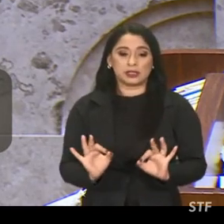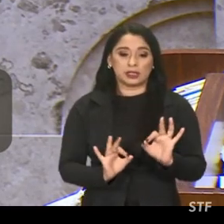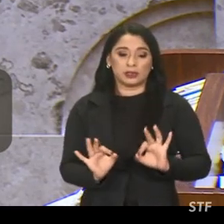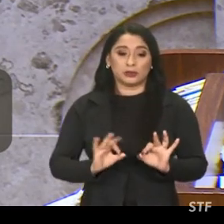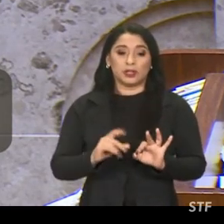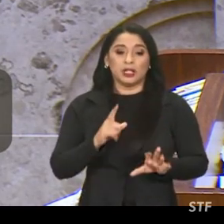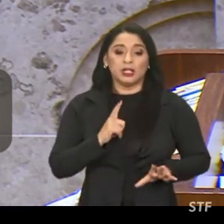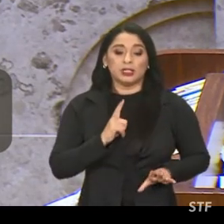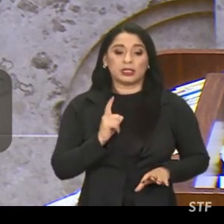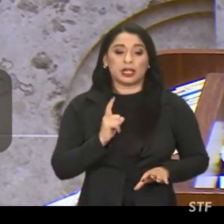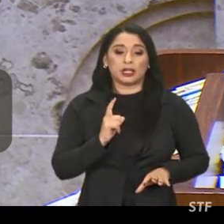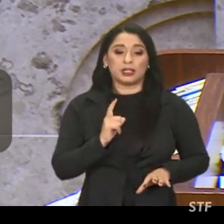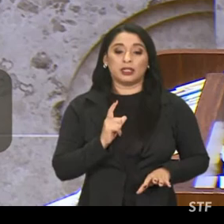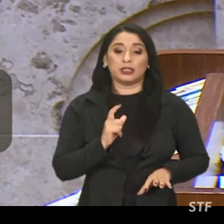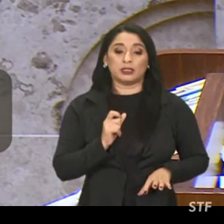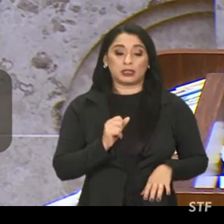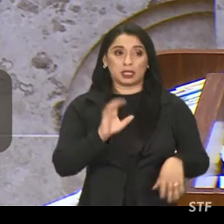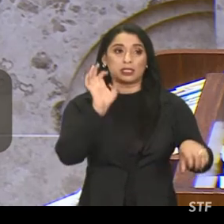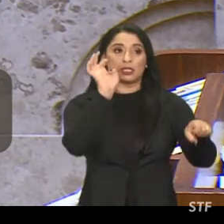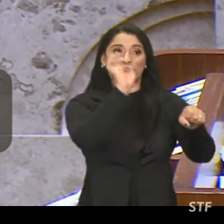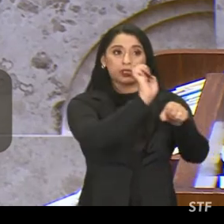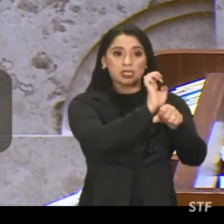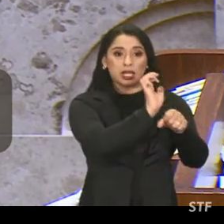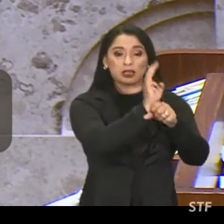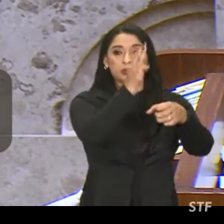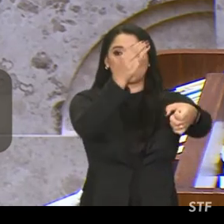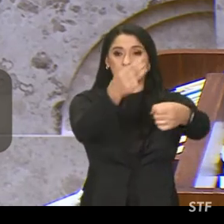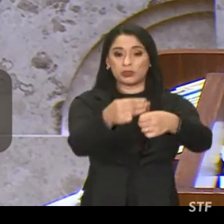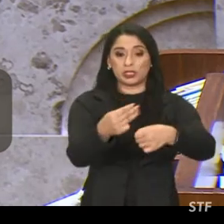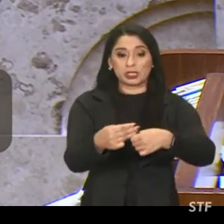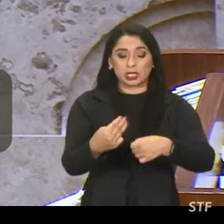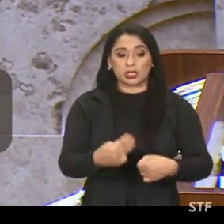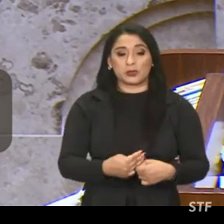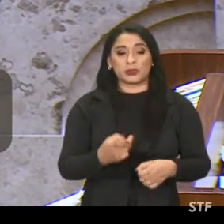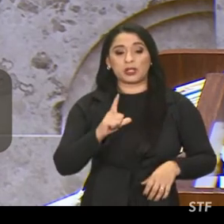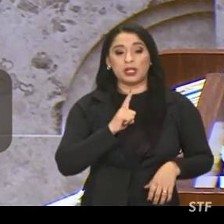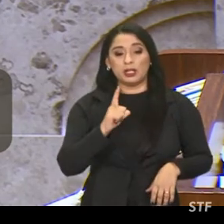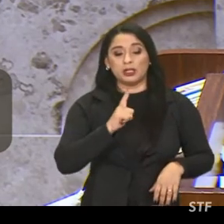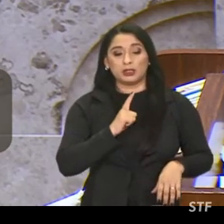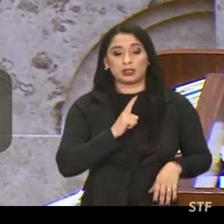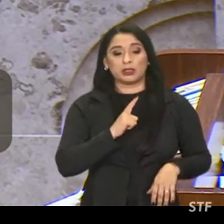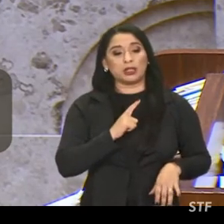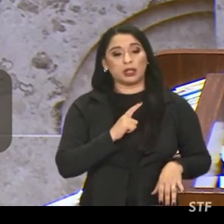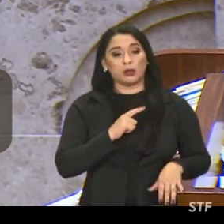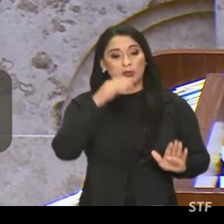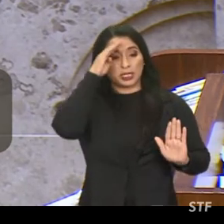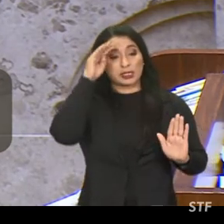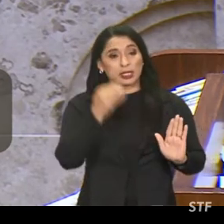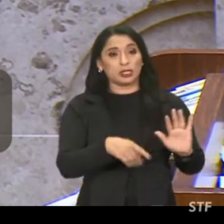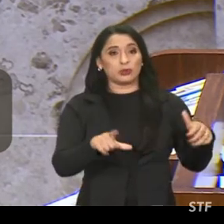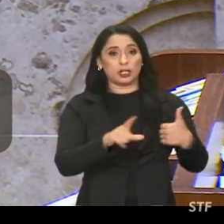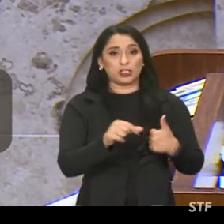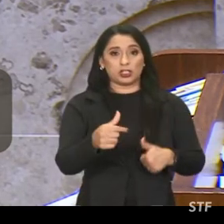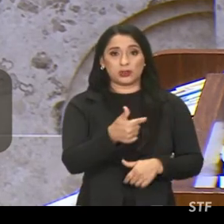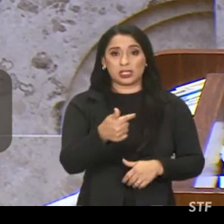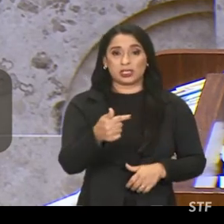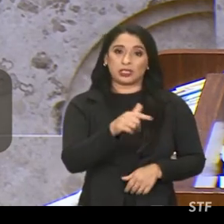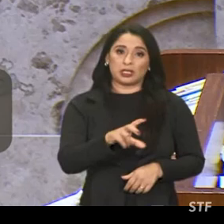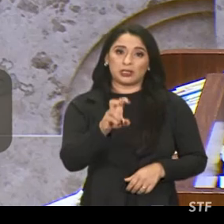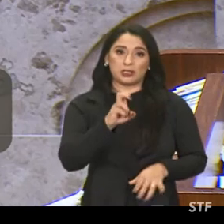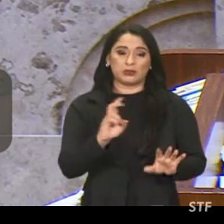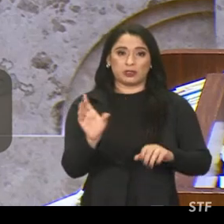imposto para os Estados-membros, tendo em vista lá o que dispõe o artigo 75 da